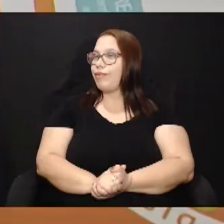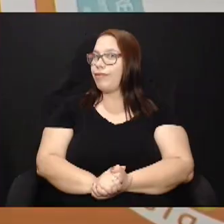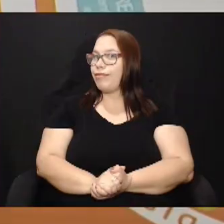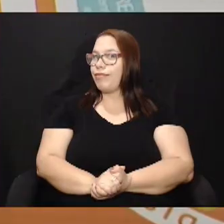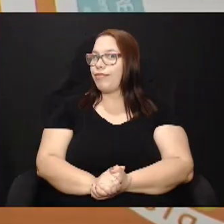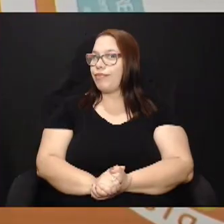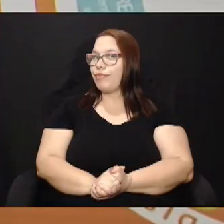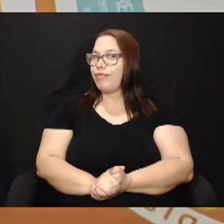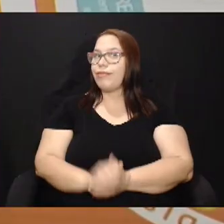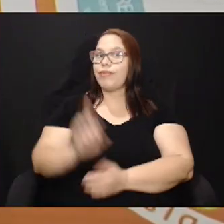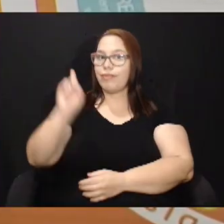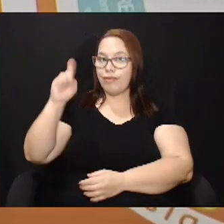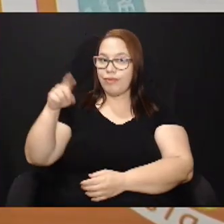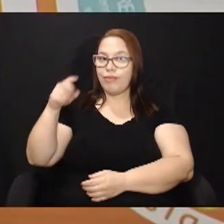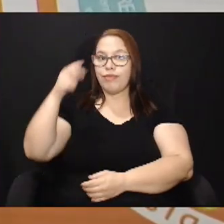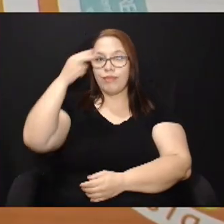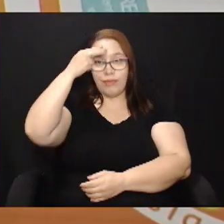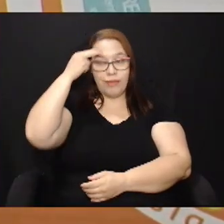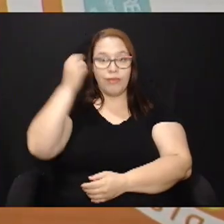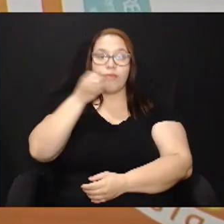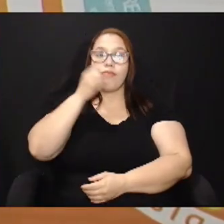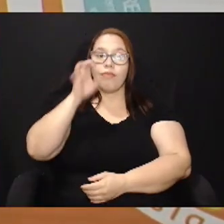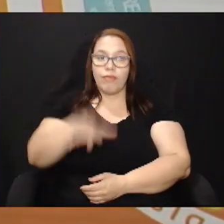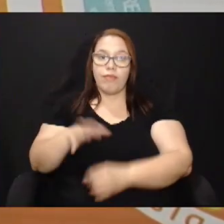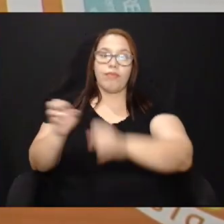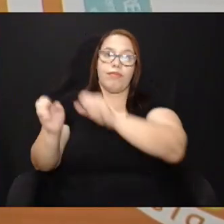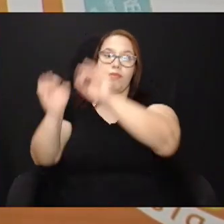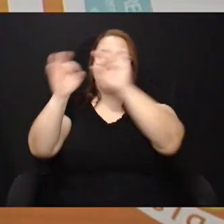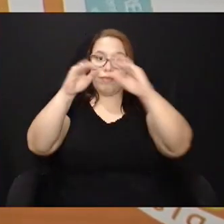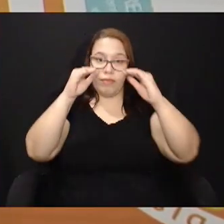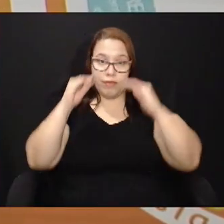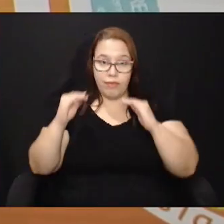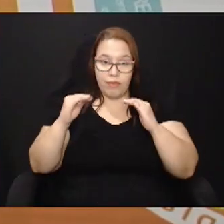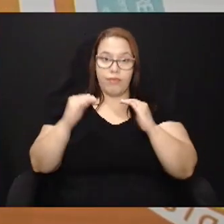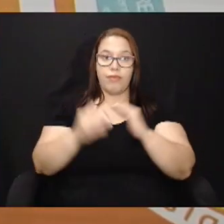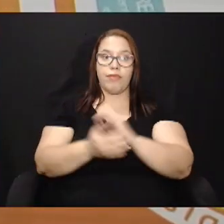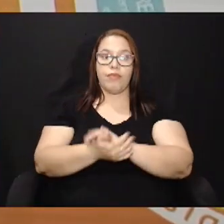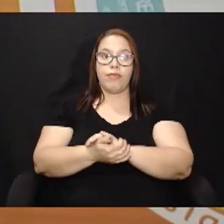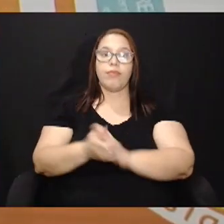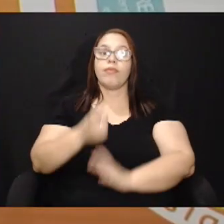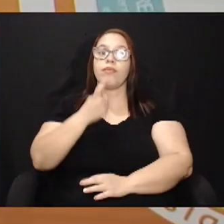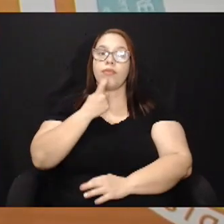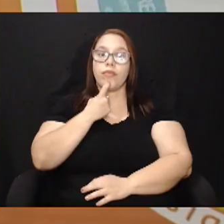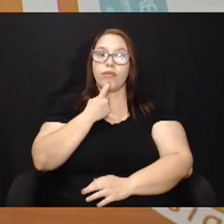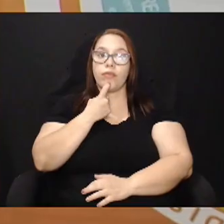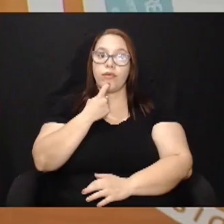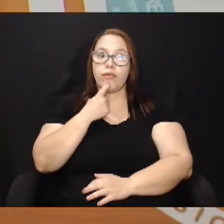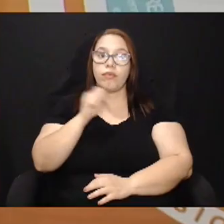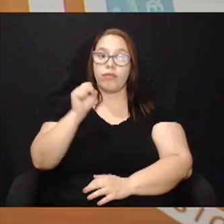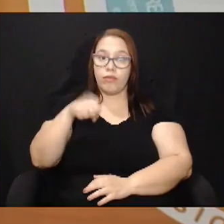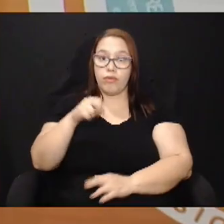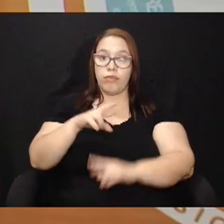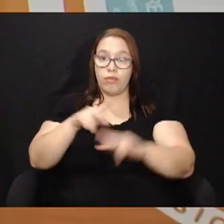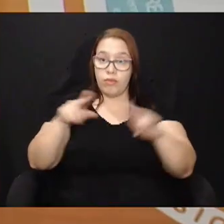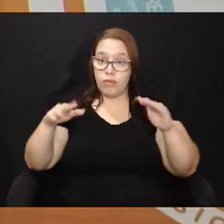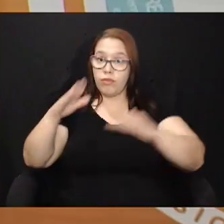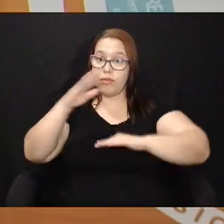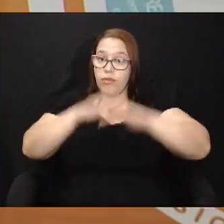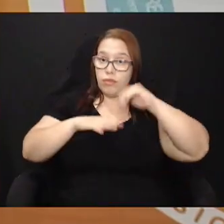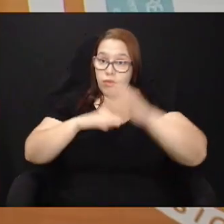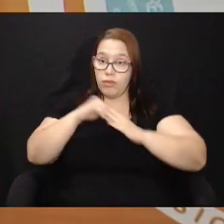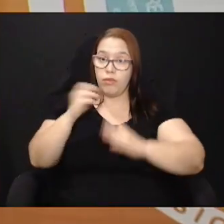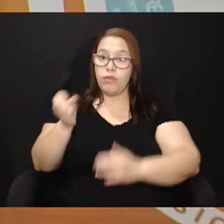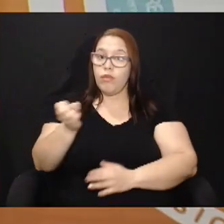Exatamente, Gabriel. Boa tarde para você, para todo mundo que nos acompanha. Campinas está, assim, com várias ações, novas medidas aí